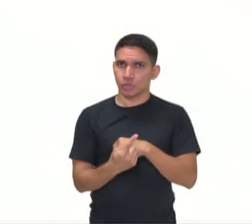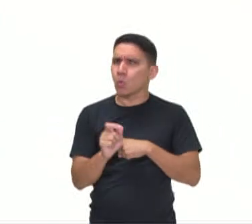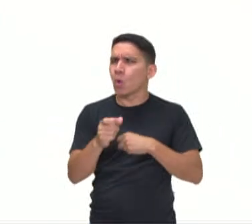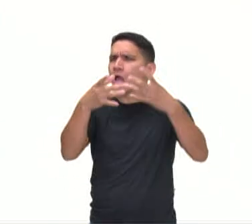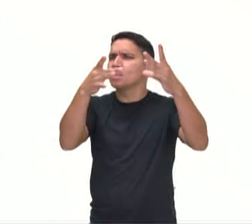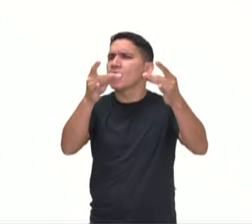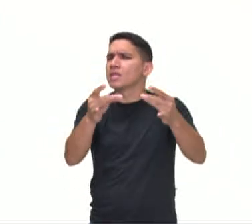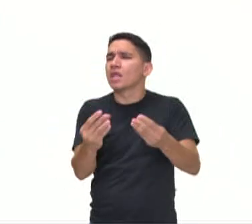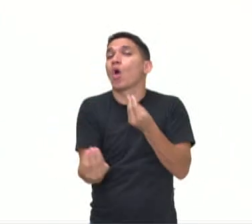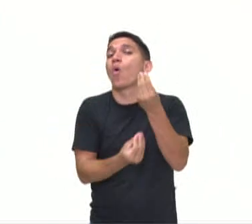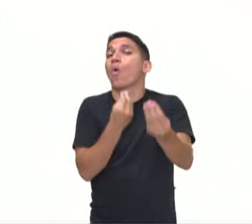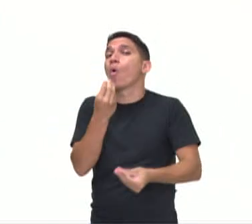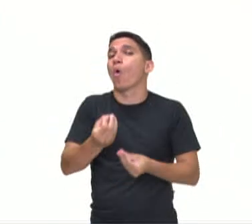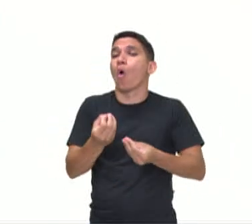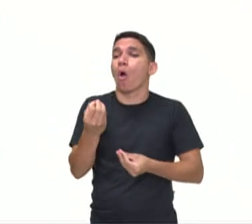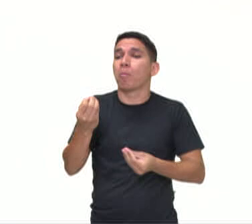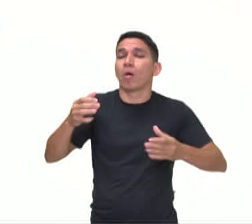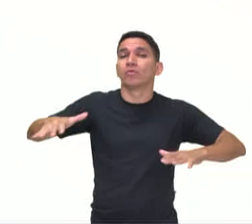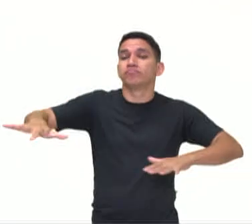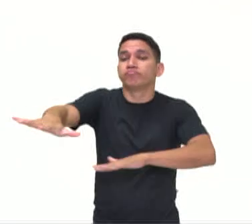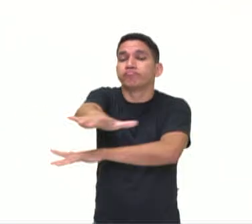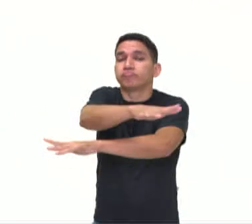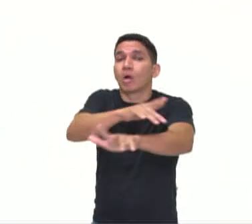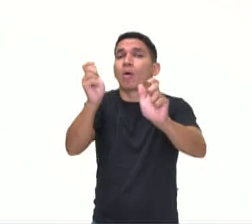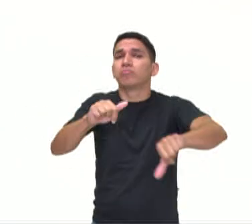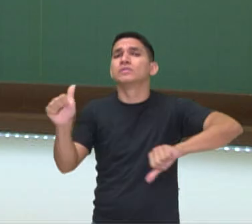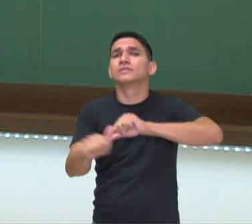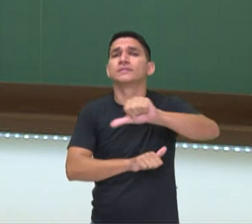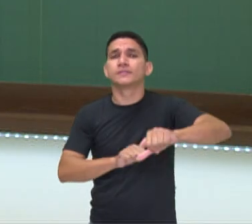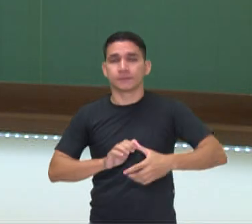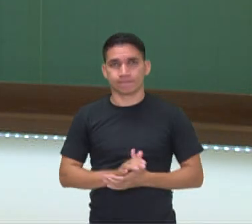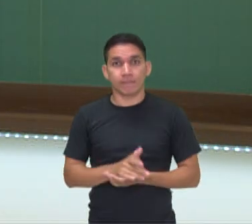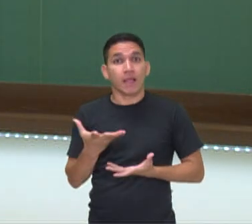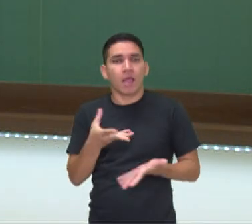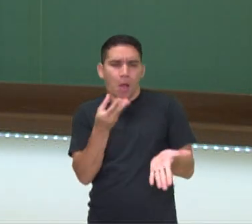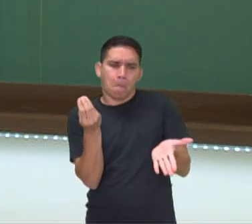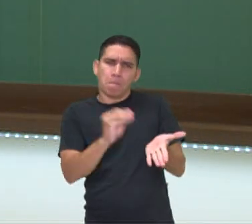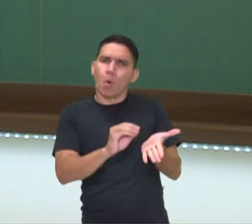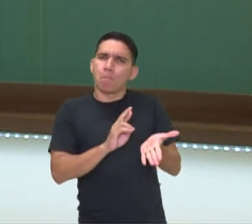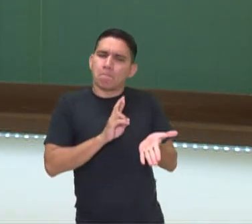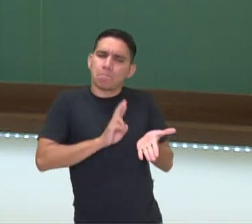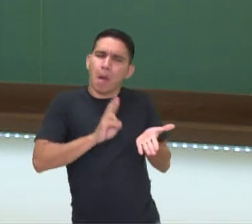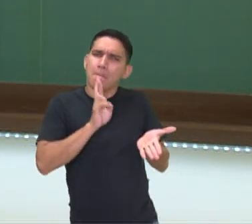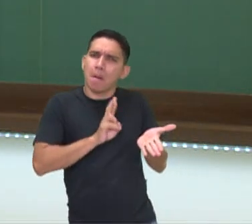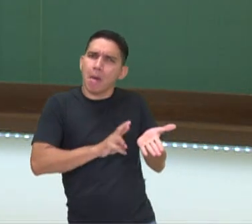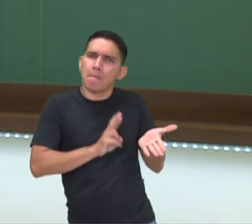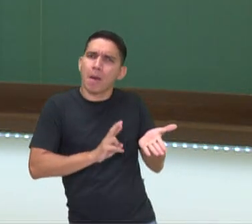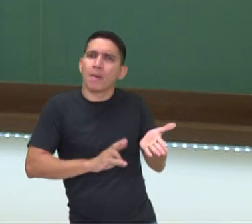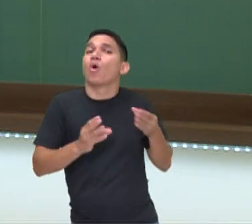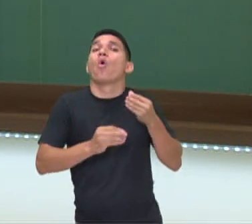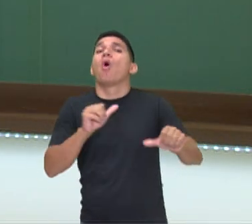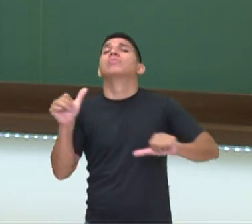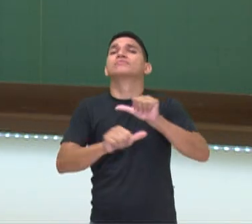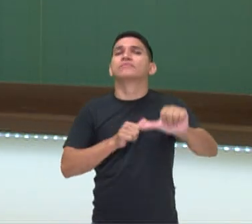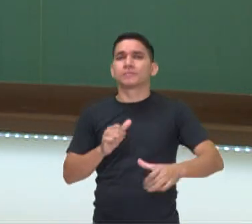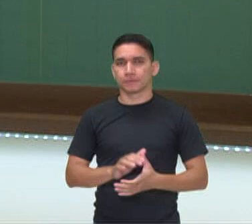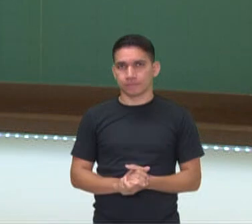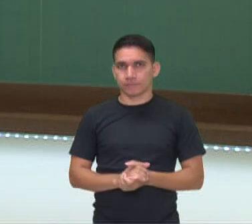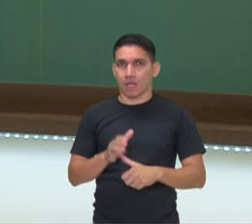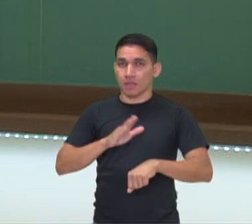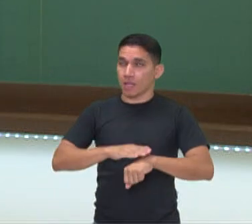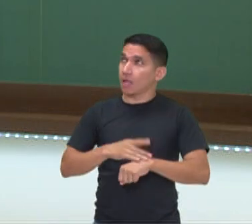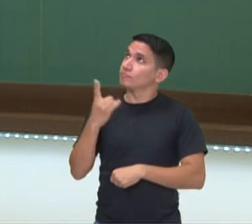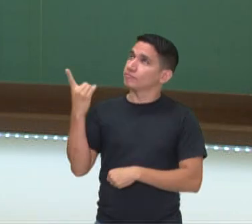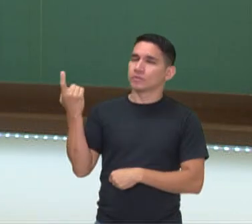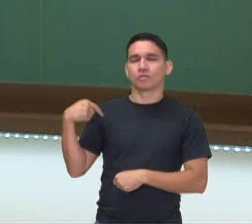Descreva como as paisagens podem ser transformadas. Então coloque ali como que as paisagens podem ser transformadas. O tempo está